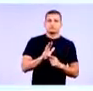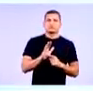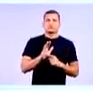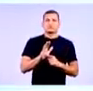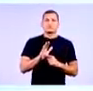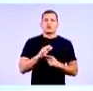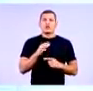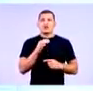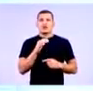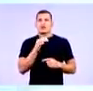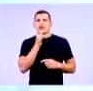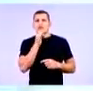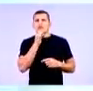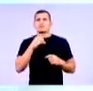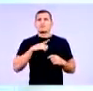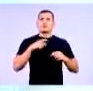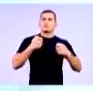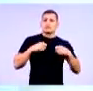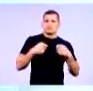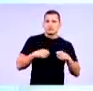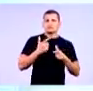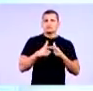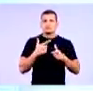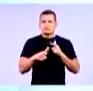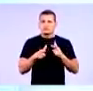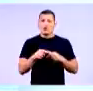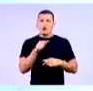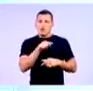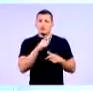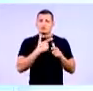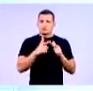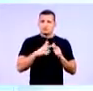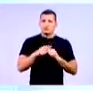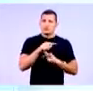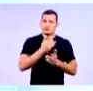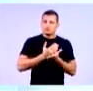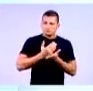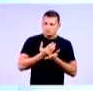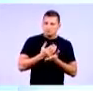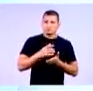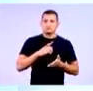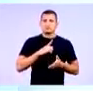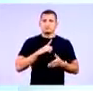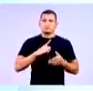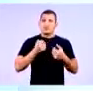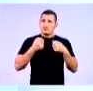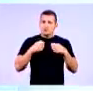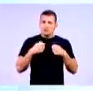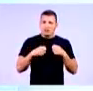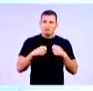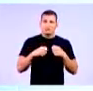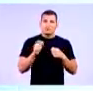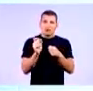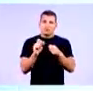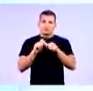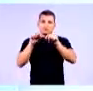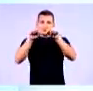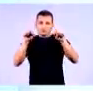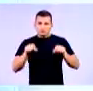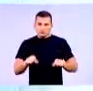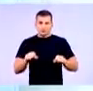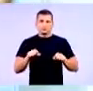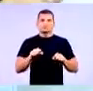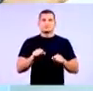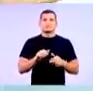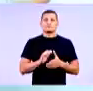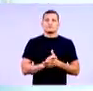uma necessidade, um problema inicial, e a partir desse problema inicial surge a necessidade de desenvolver um sistema. E aí,